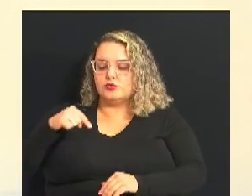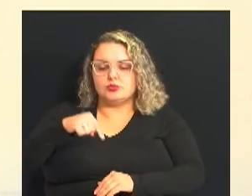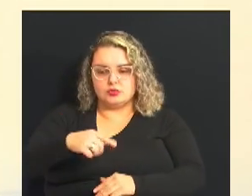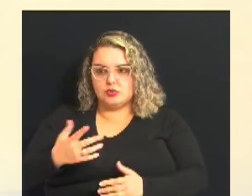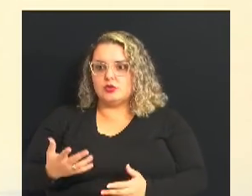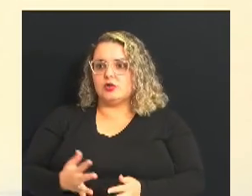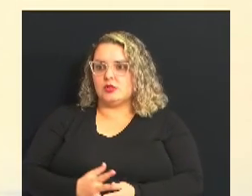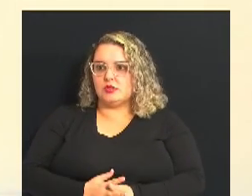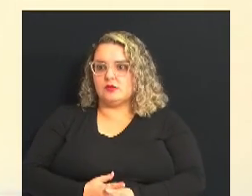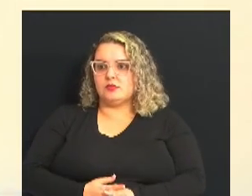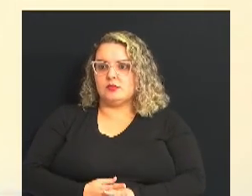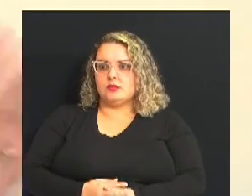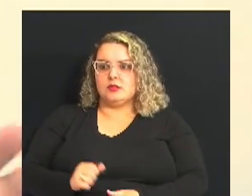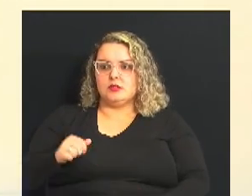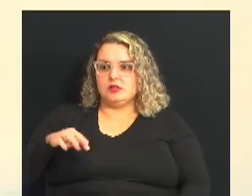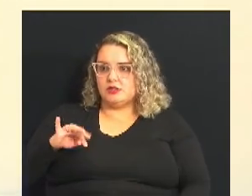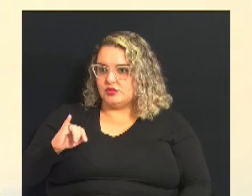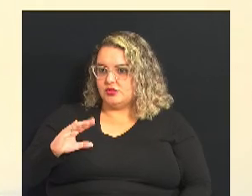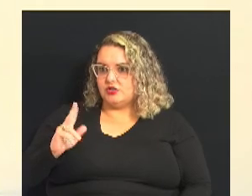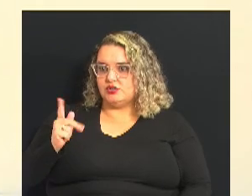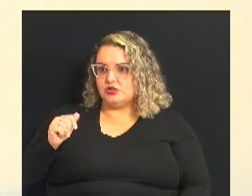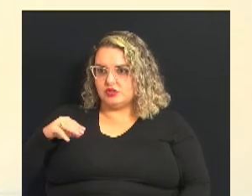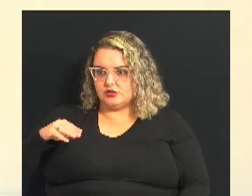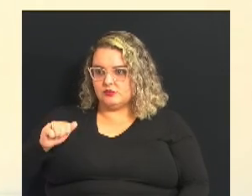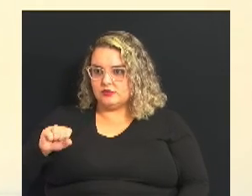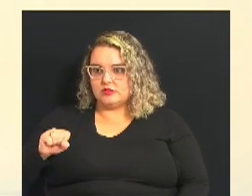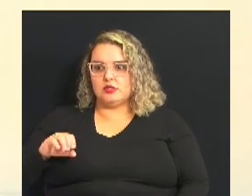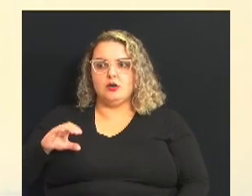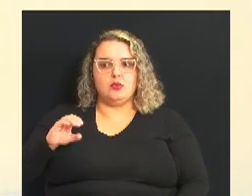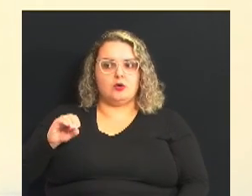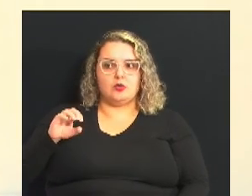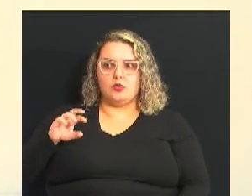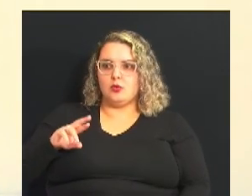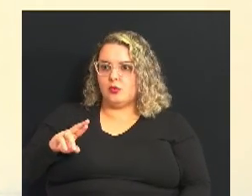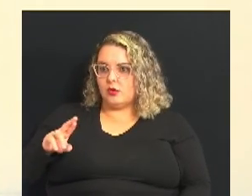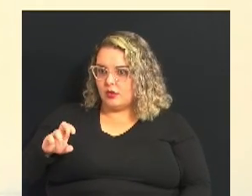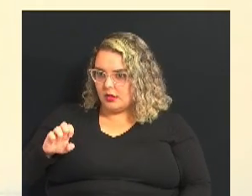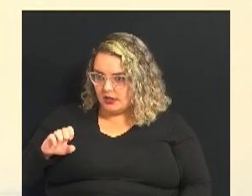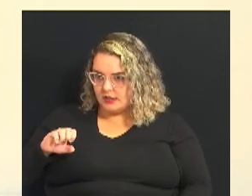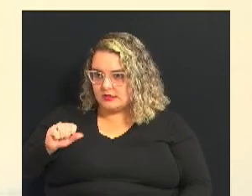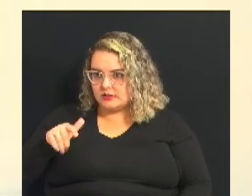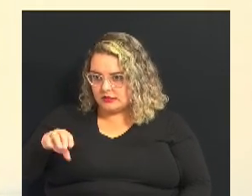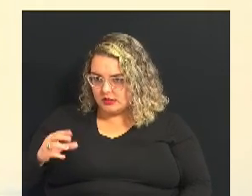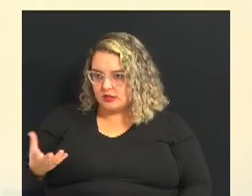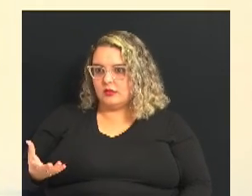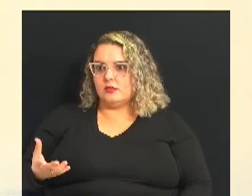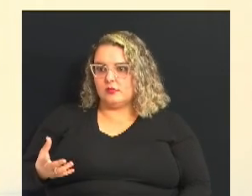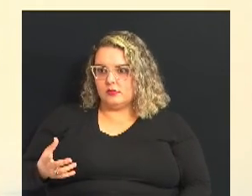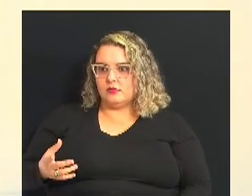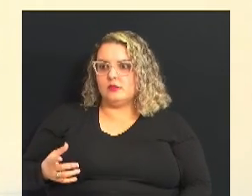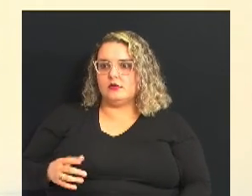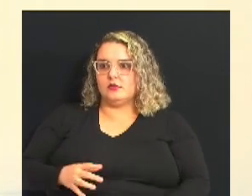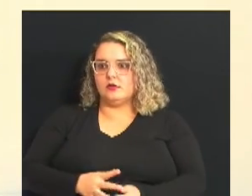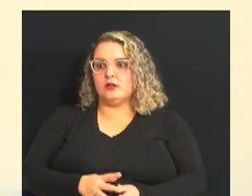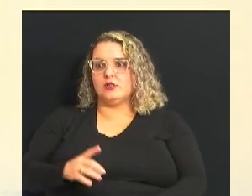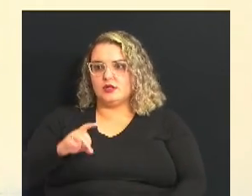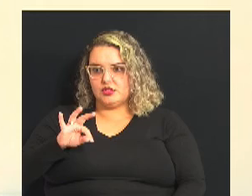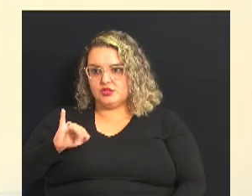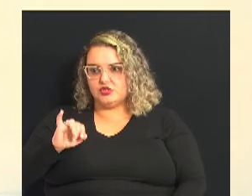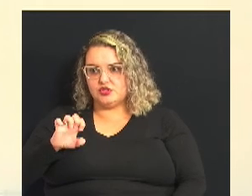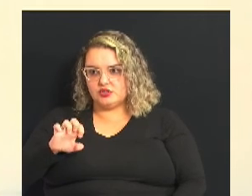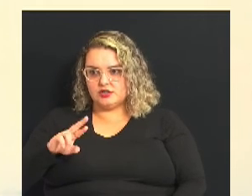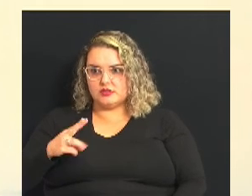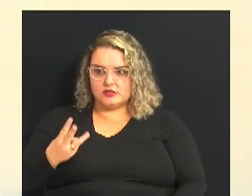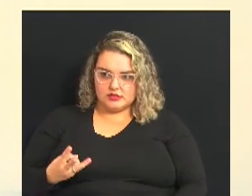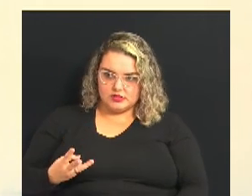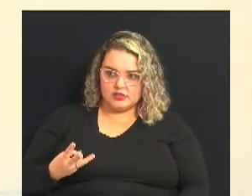Proteção anti-chamas, anti-corrosão, ele é Tier 3, ele é baseado em